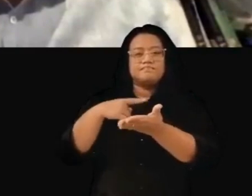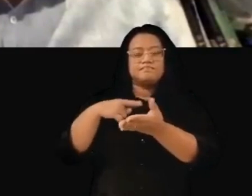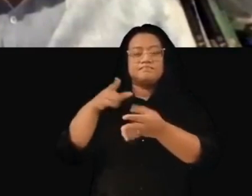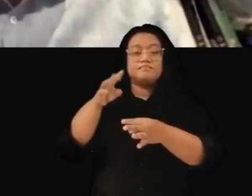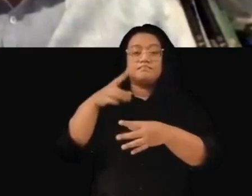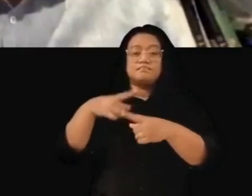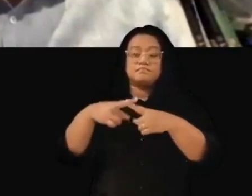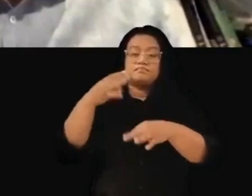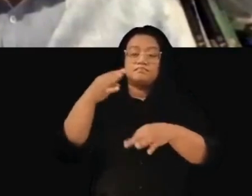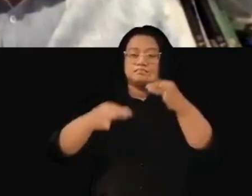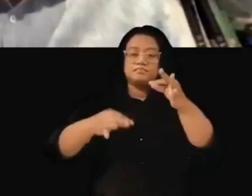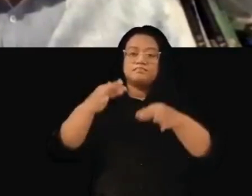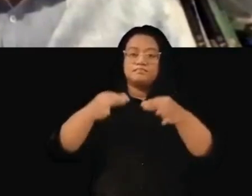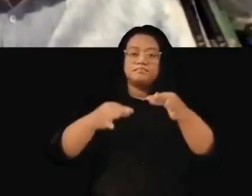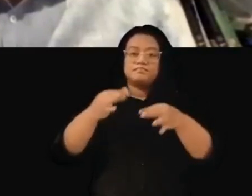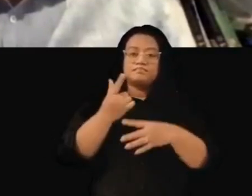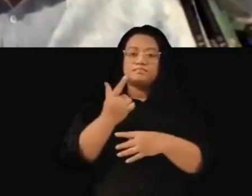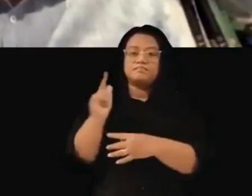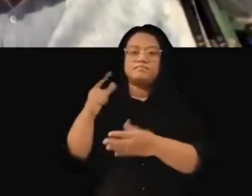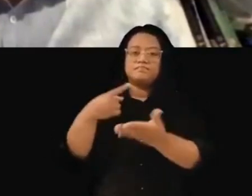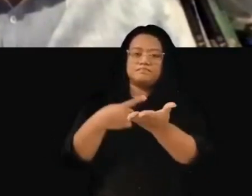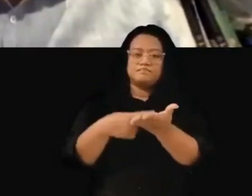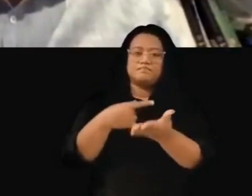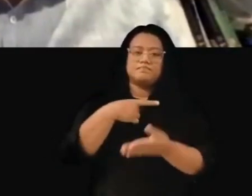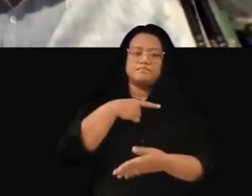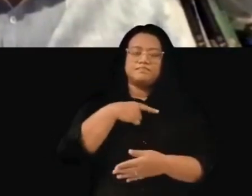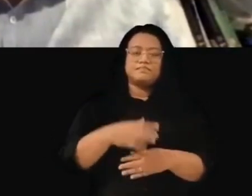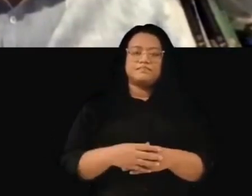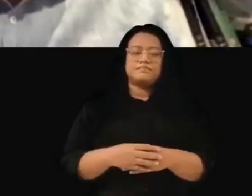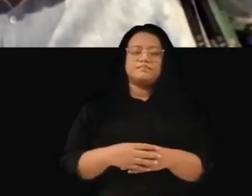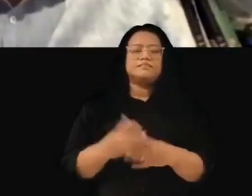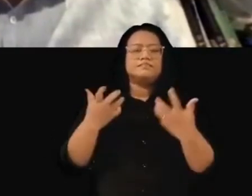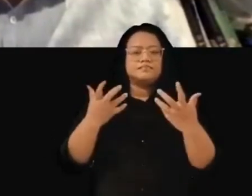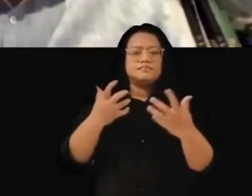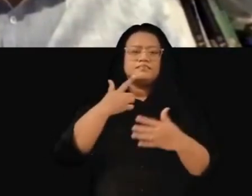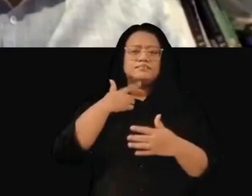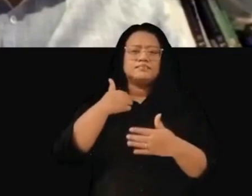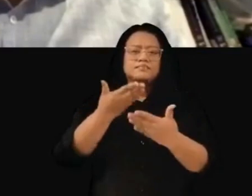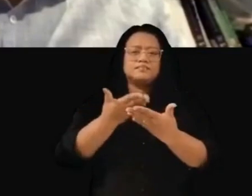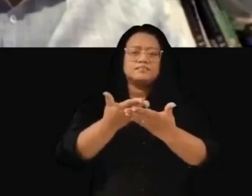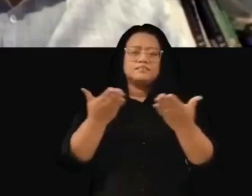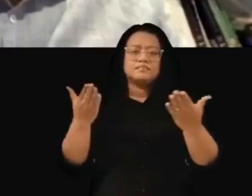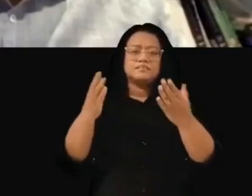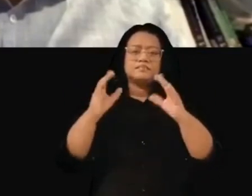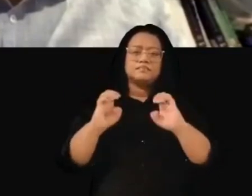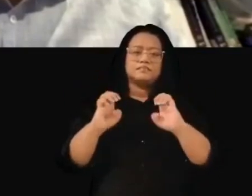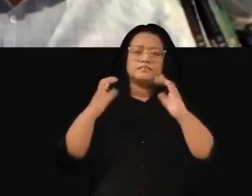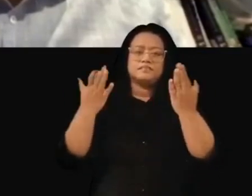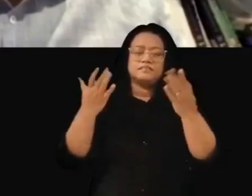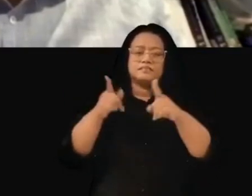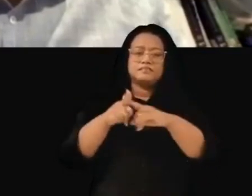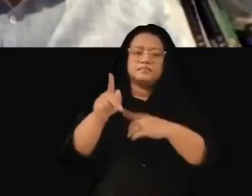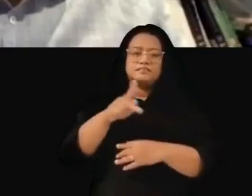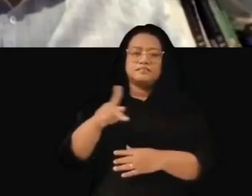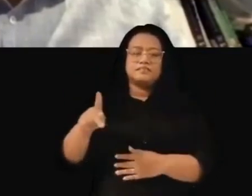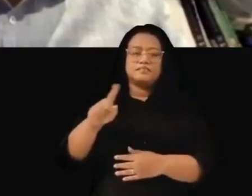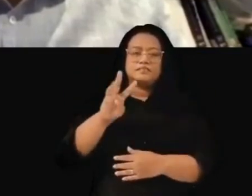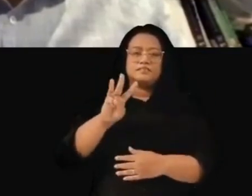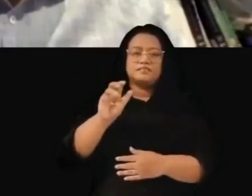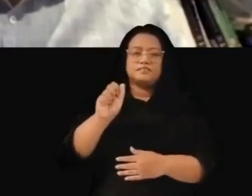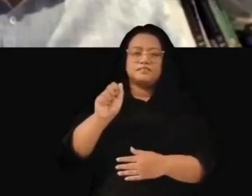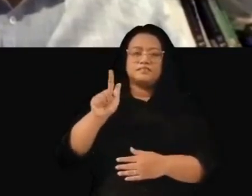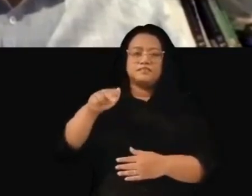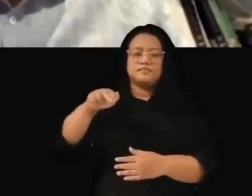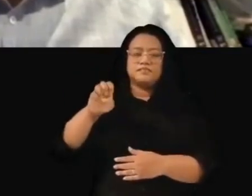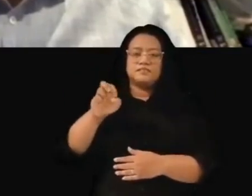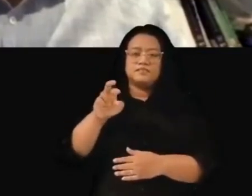tribunal, e eu desejo a todos um excelente evento. E professor Wagner Ribeiro, seja muito bem-vindo uma